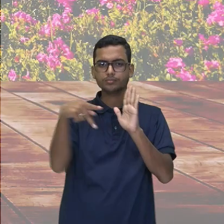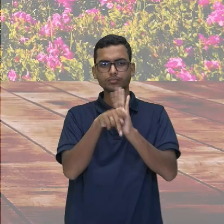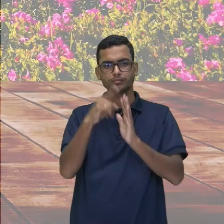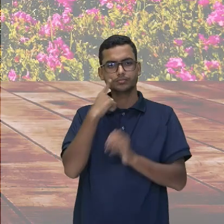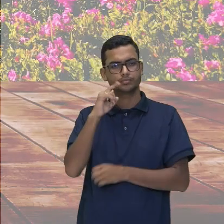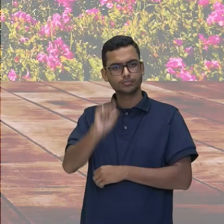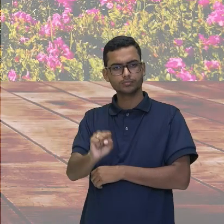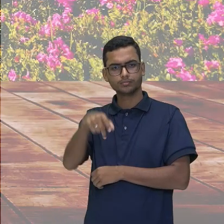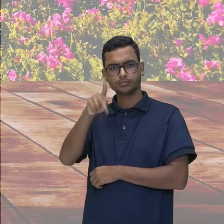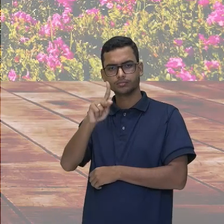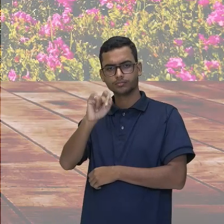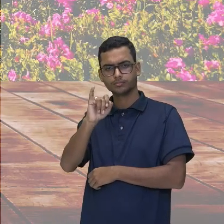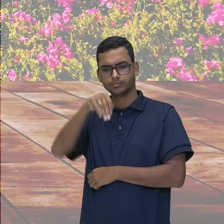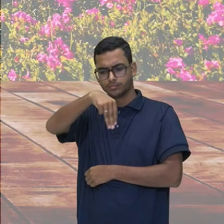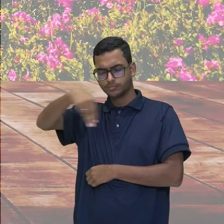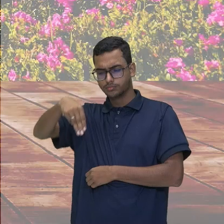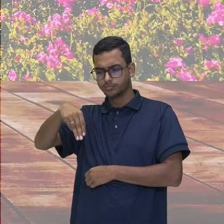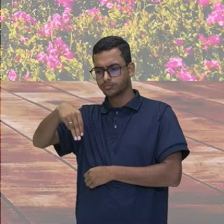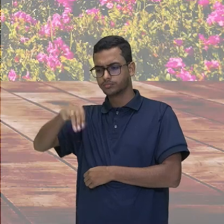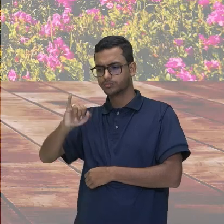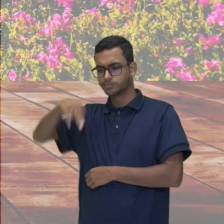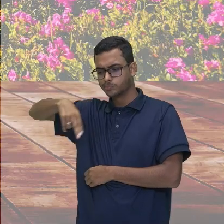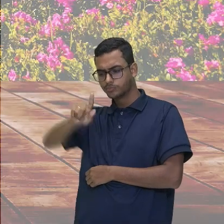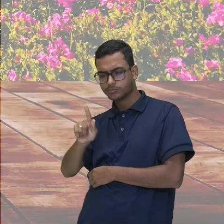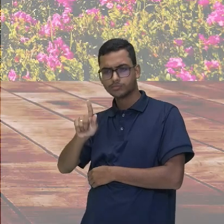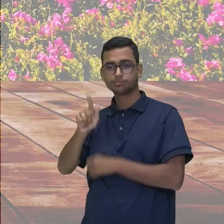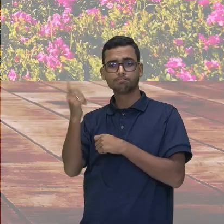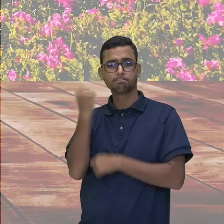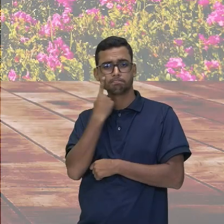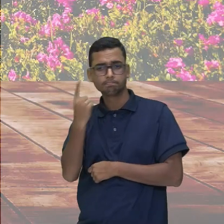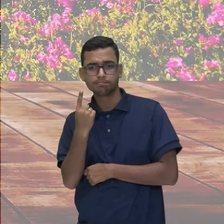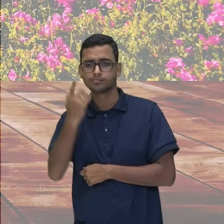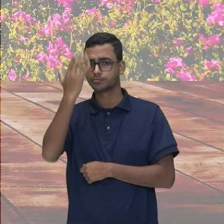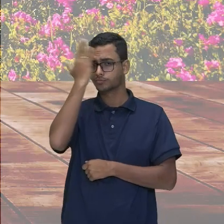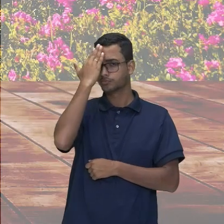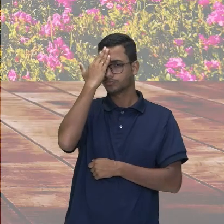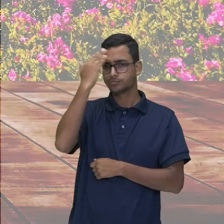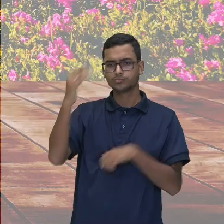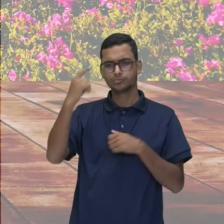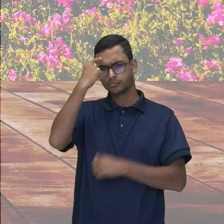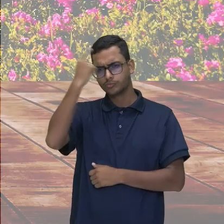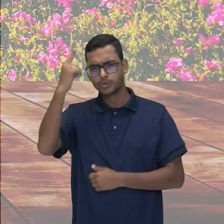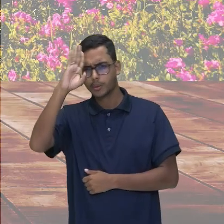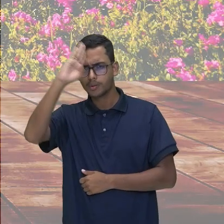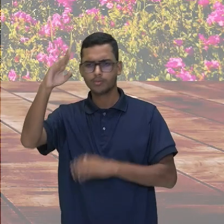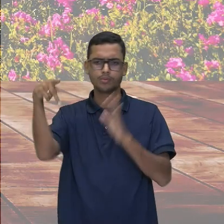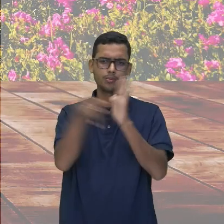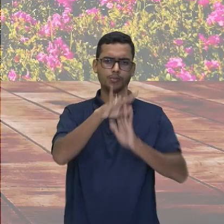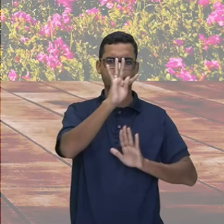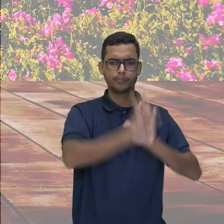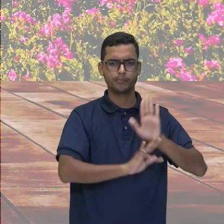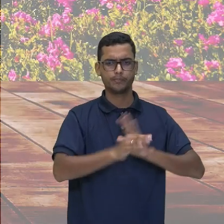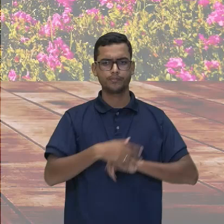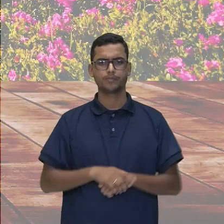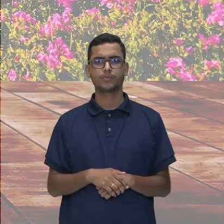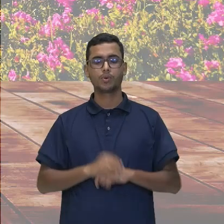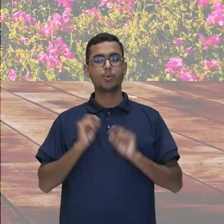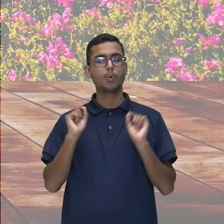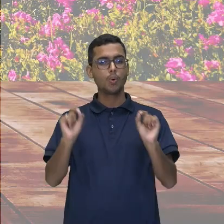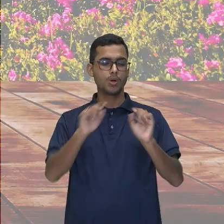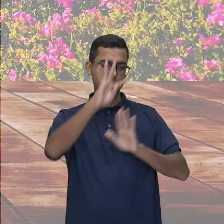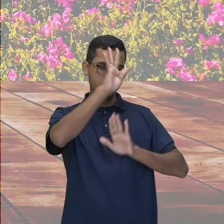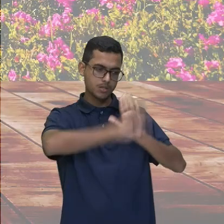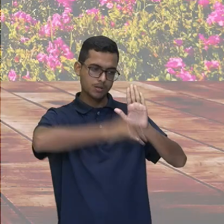quê? Para identificar qual é a ideia central daquele texto, sobre o que o texto